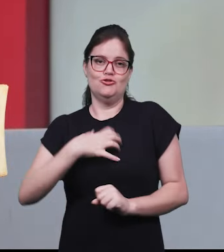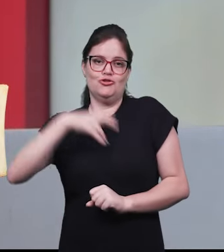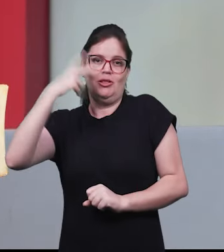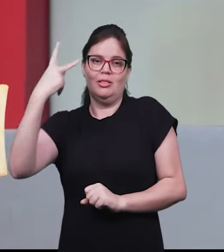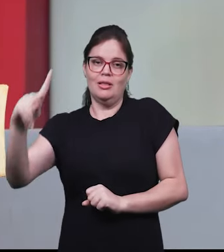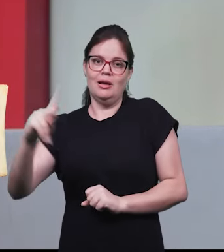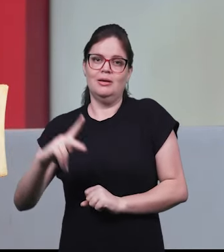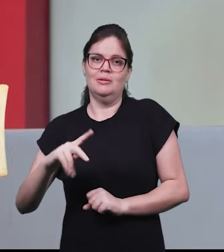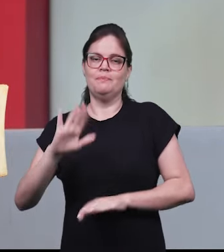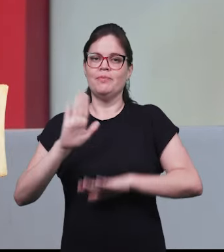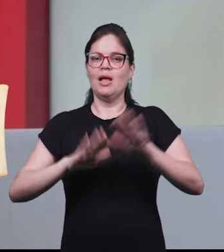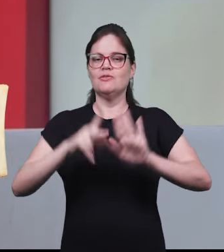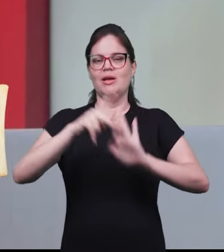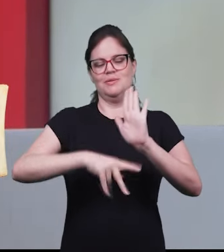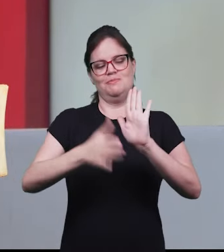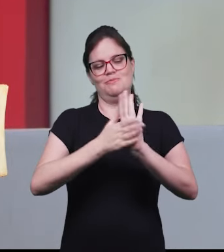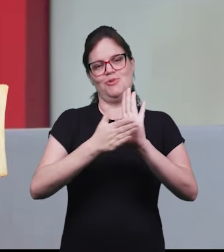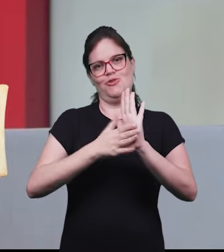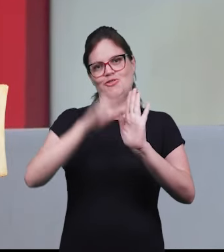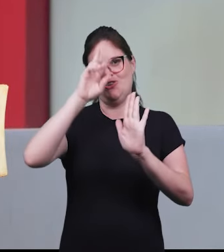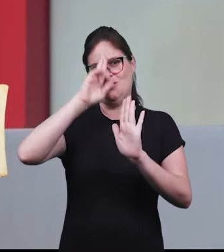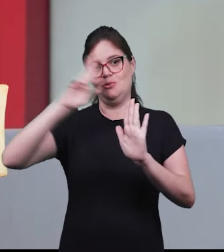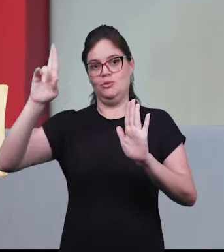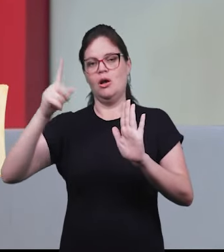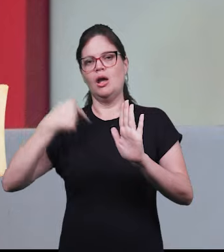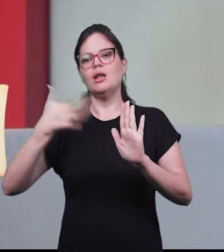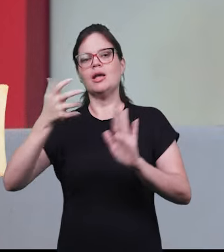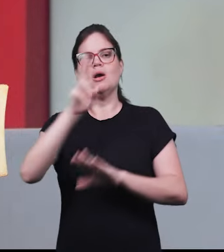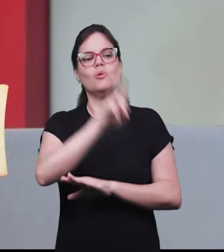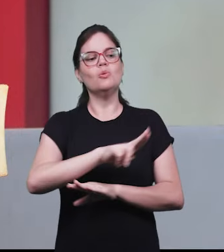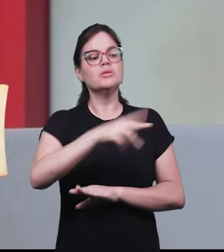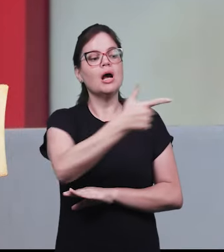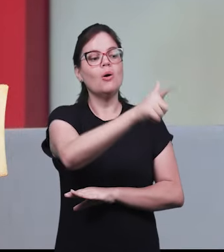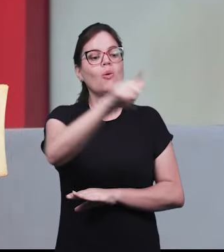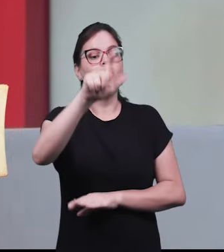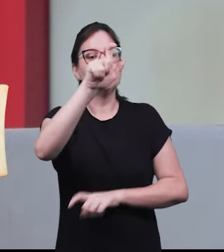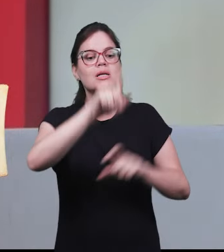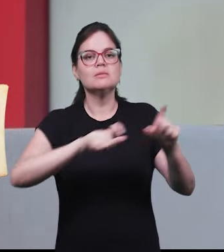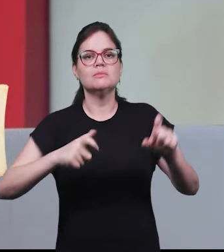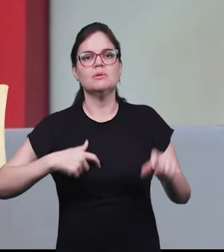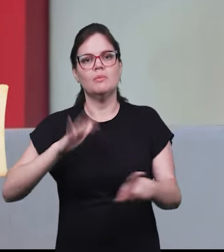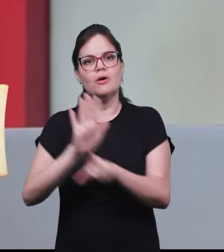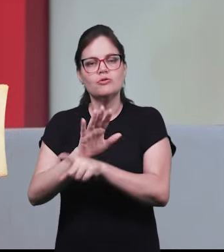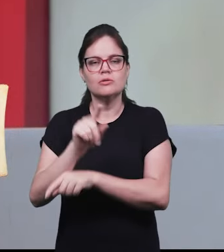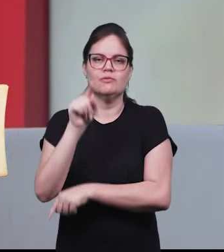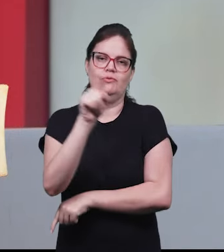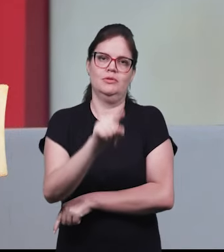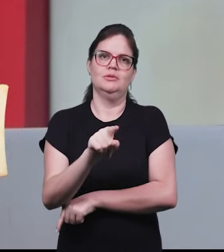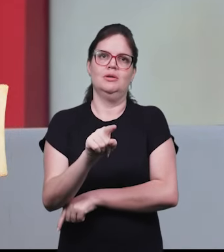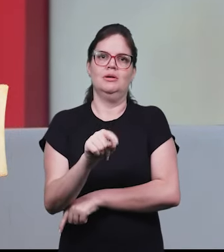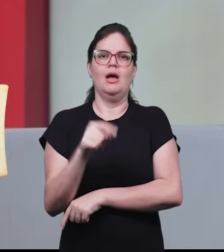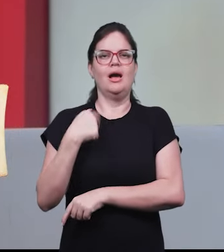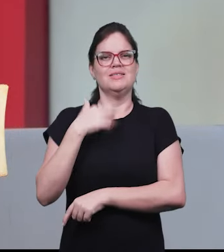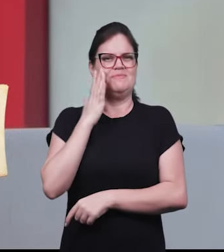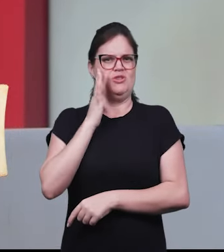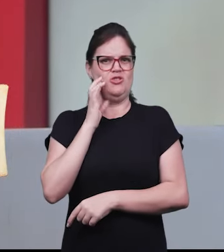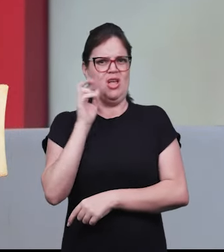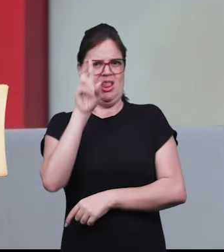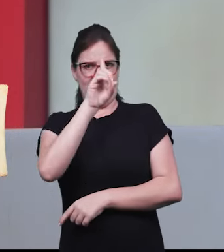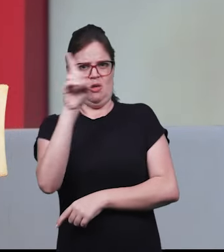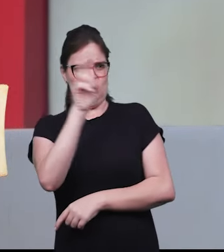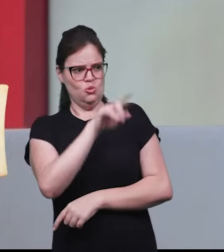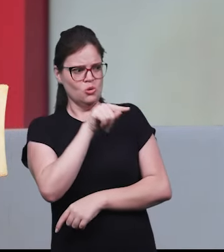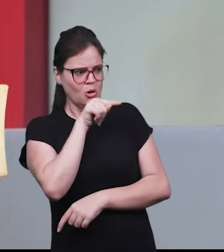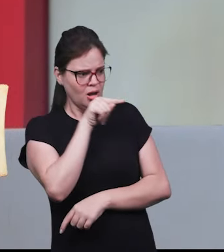vezes, para os propósitos de Deus no Antigo Testamento, no Novo, mostra que ele usou pessoas que você nem